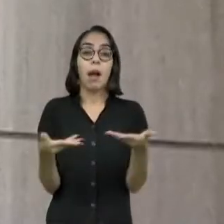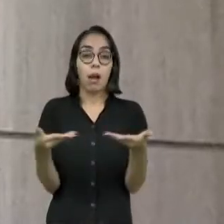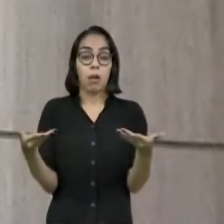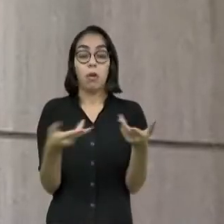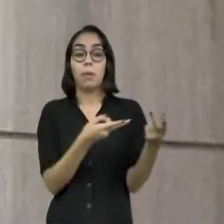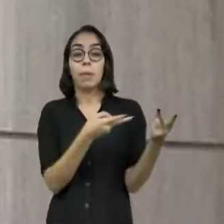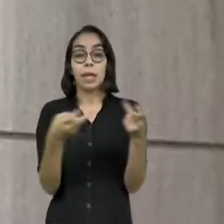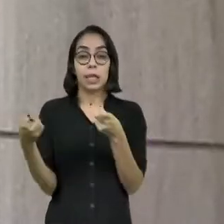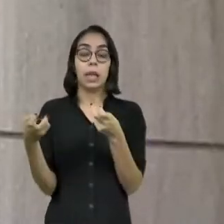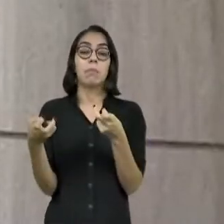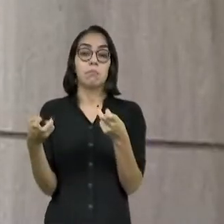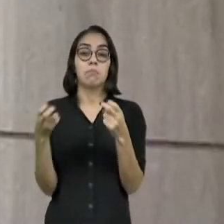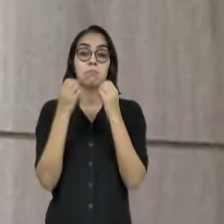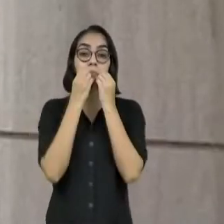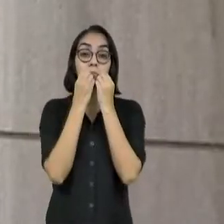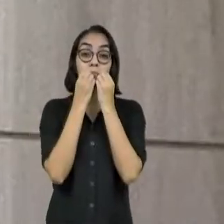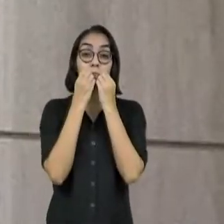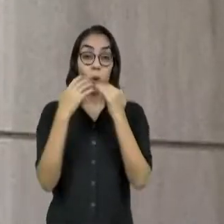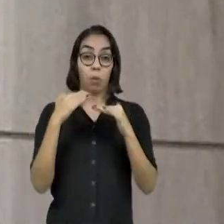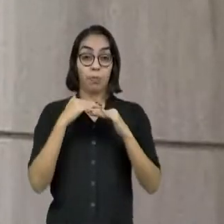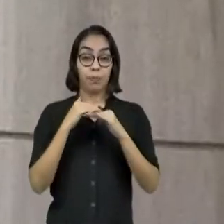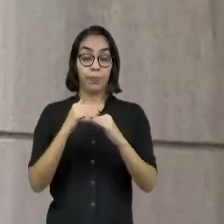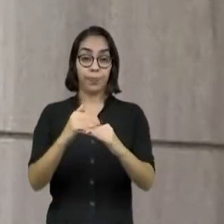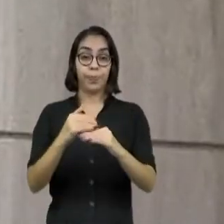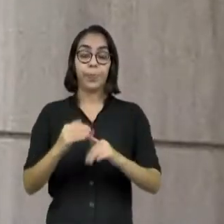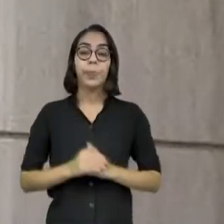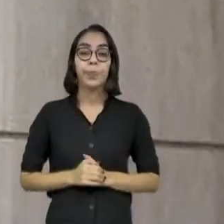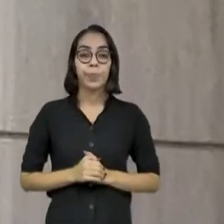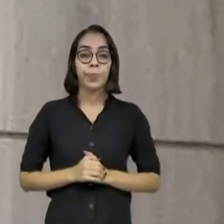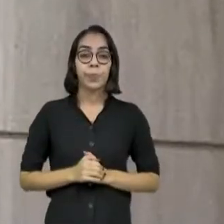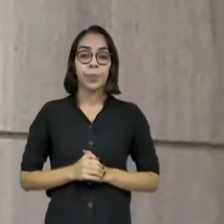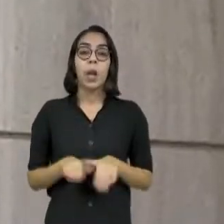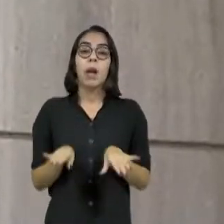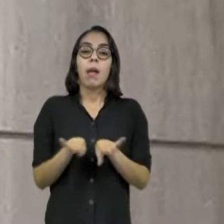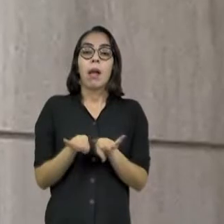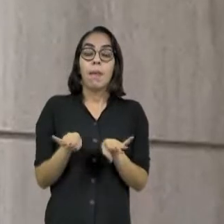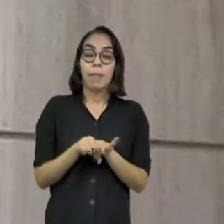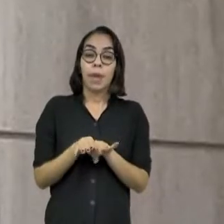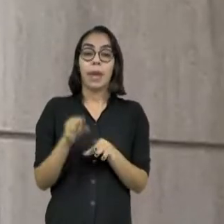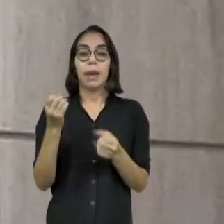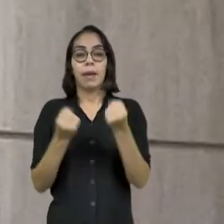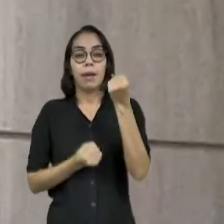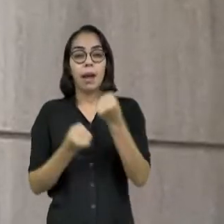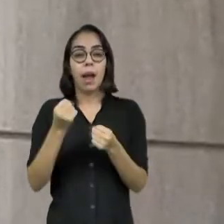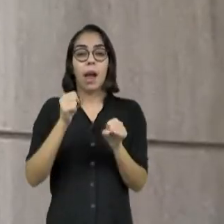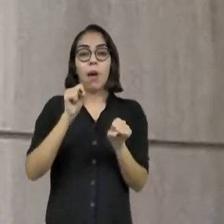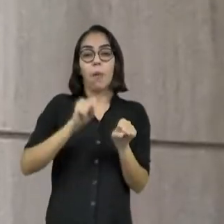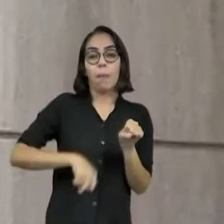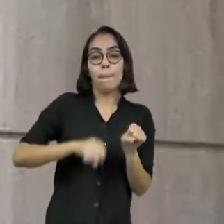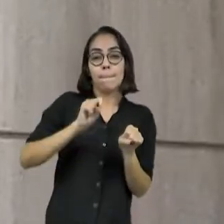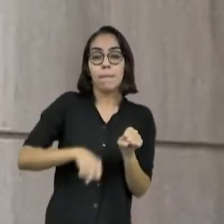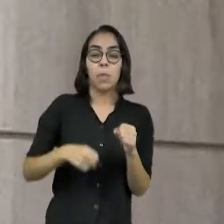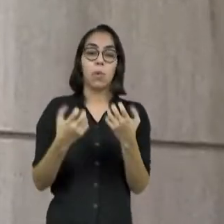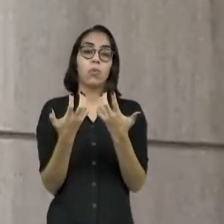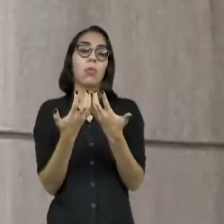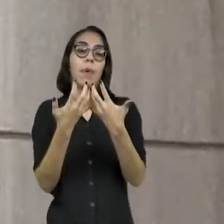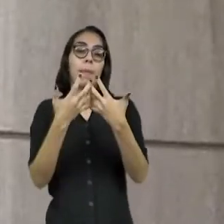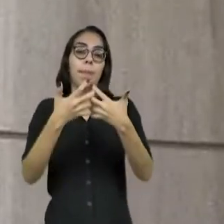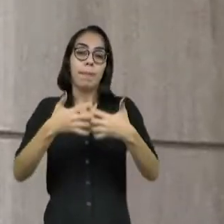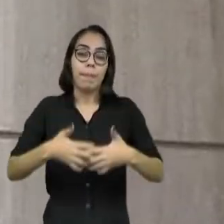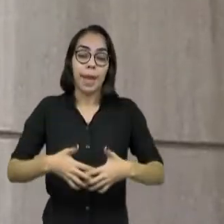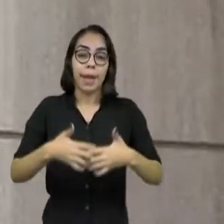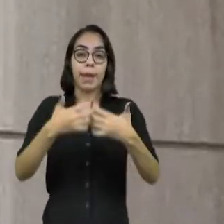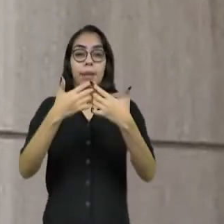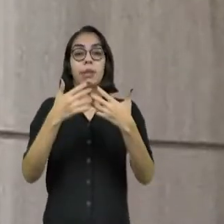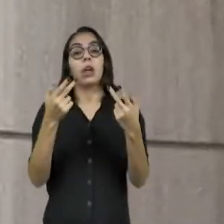comércio varejista ampliado, que inclui veículos, motos, partes e peças e material